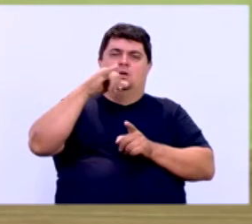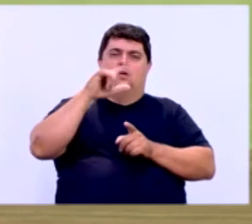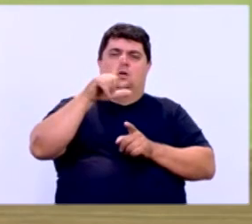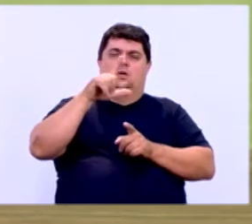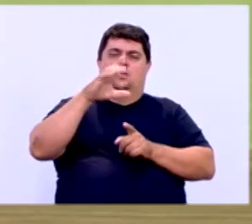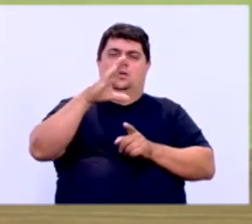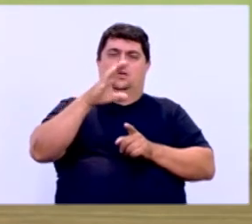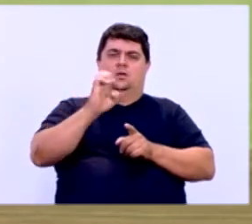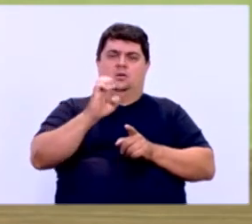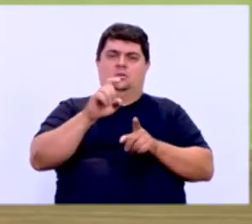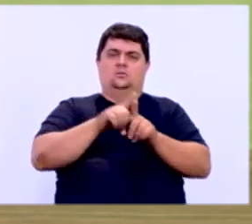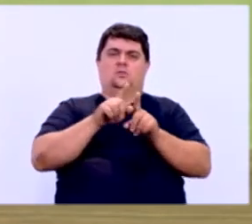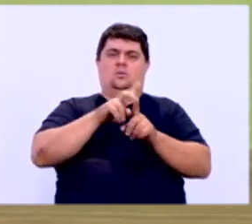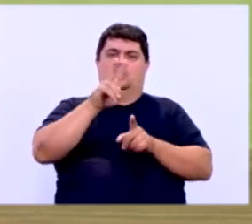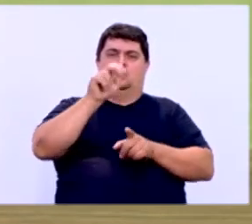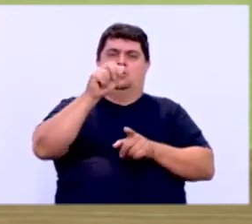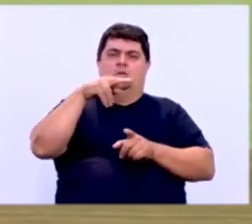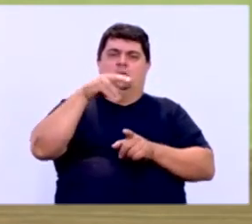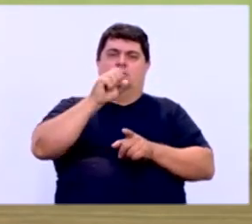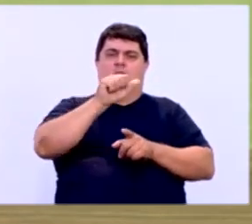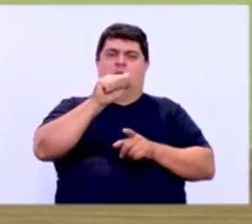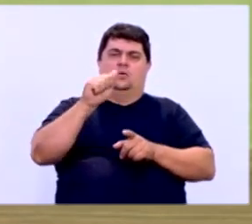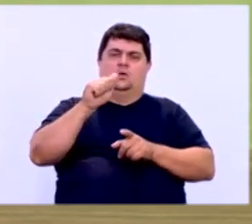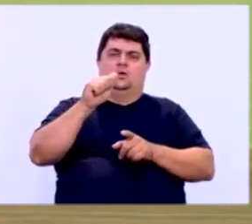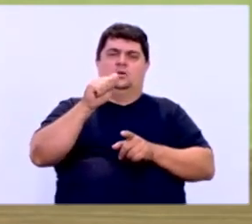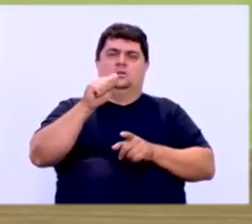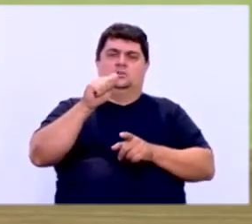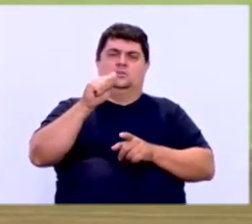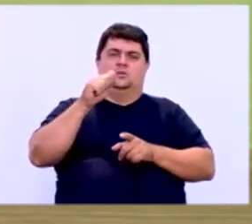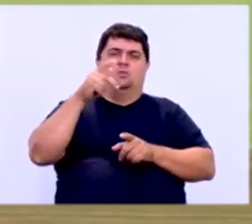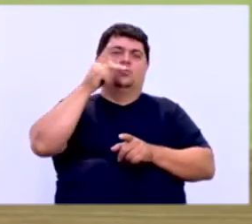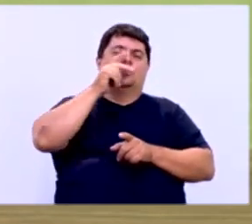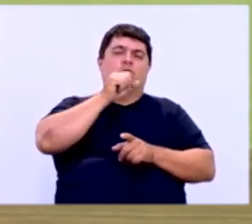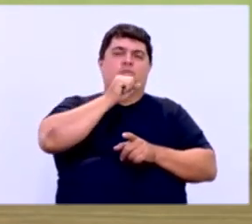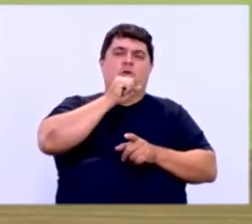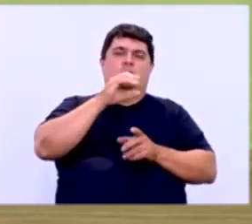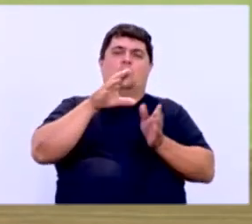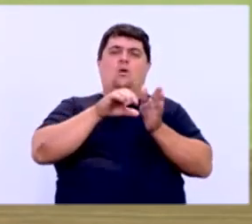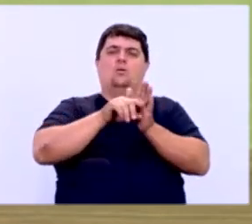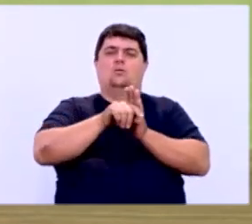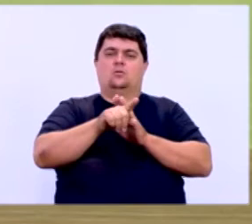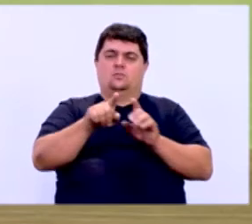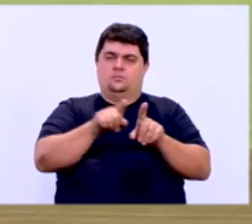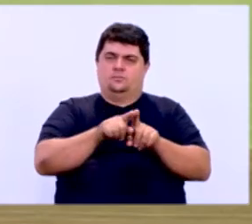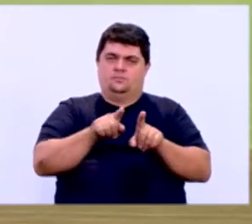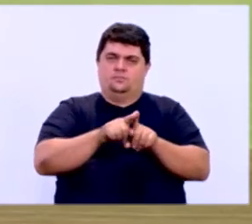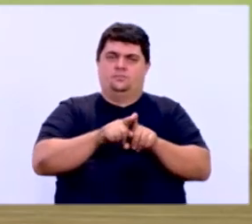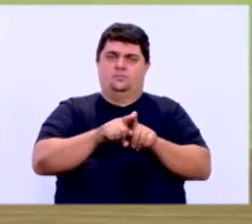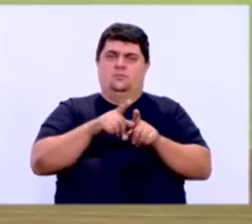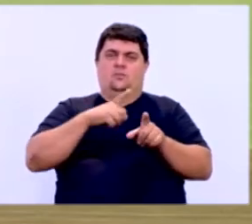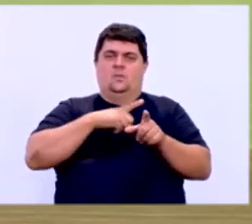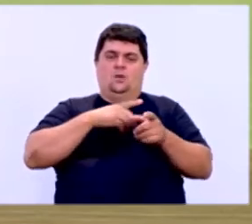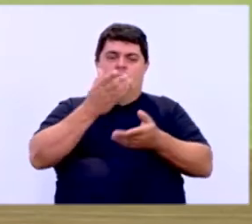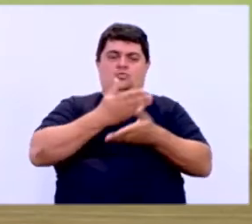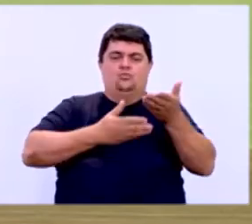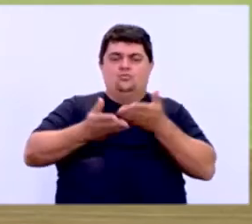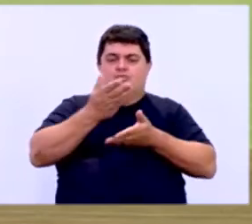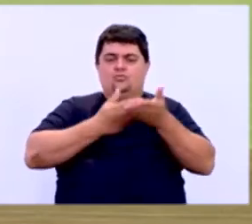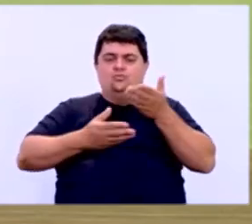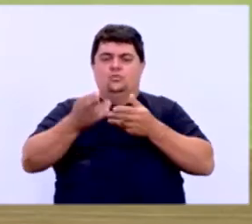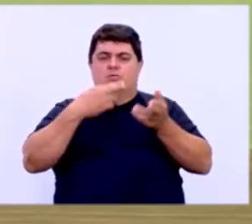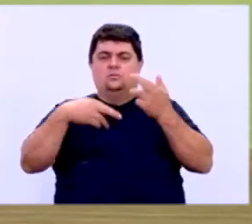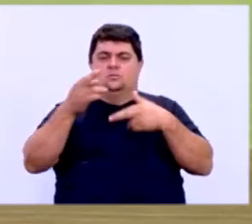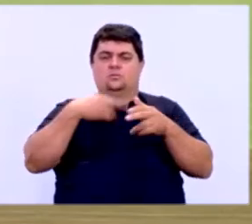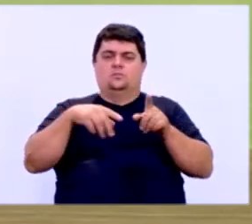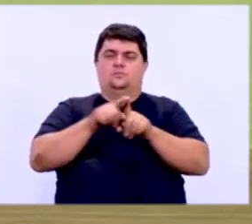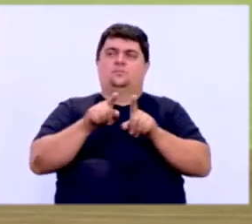a Vanessa aqui também no Zona Norte, o pessoal de Cacoal, está interagindo bastante, respondendo aí aos